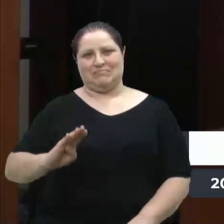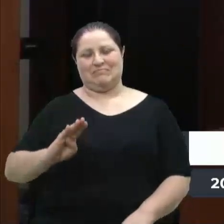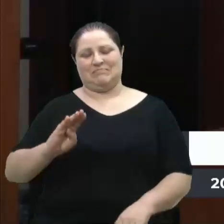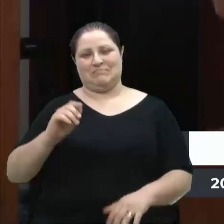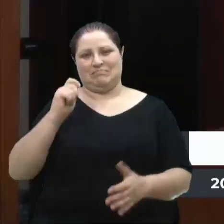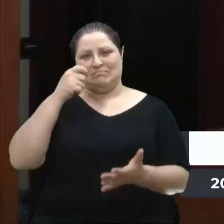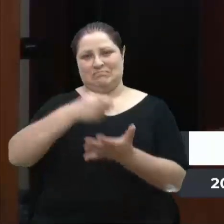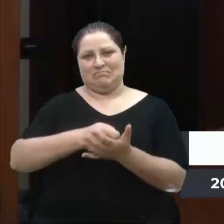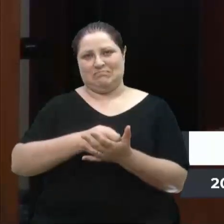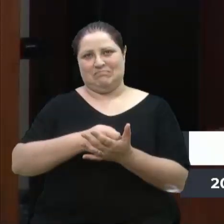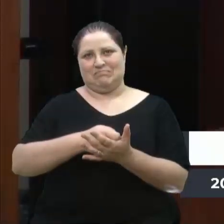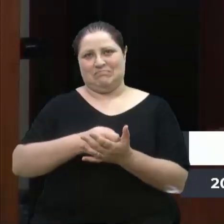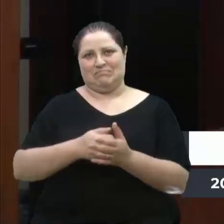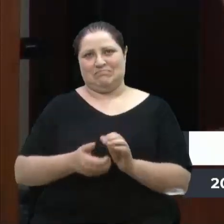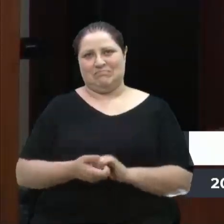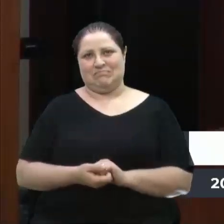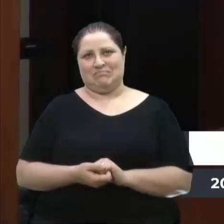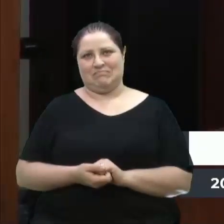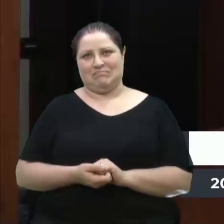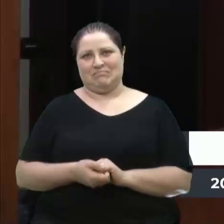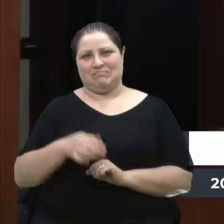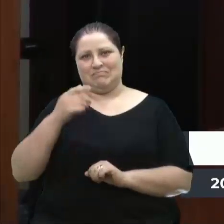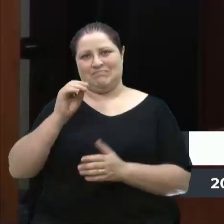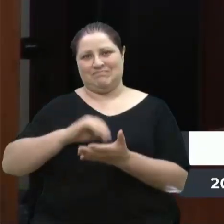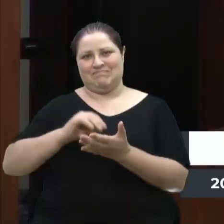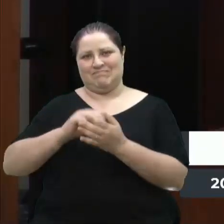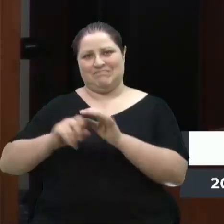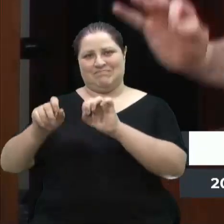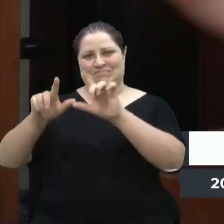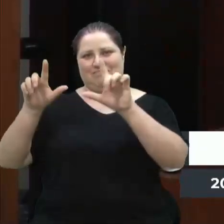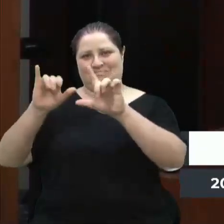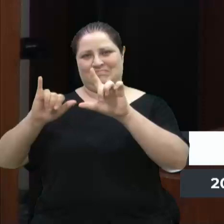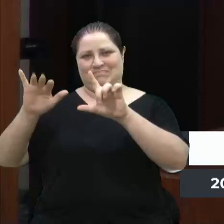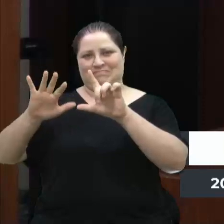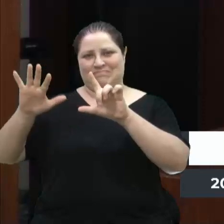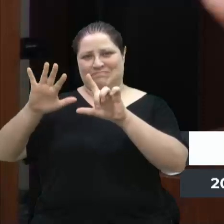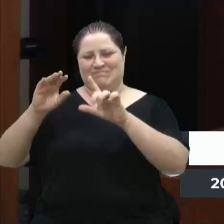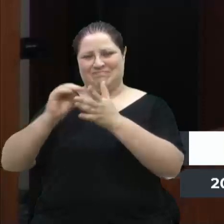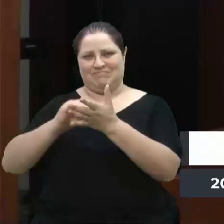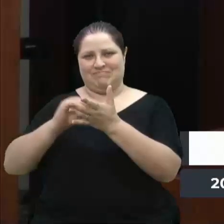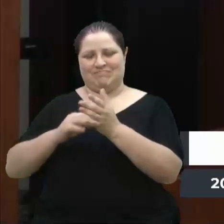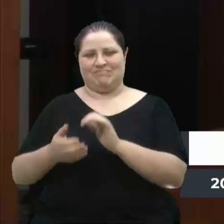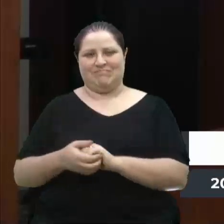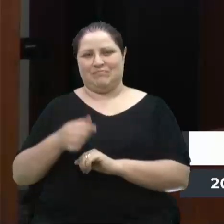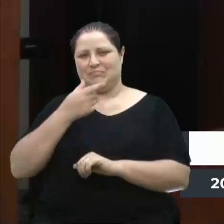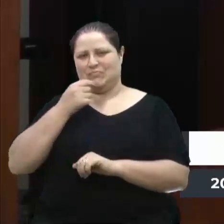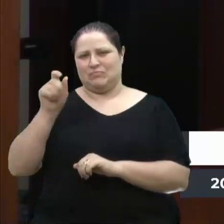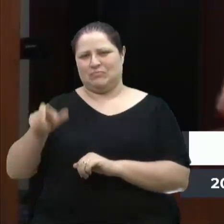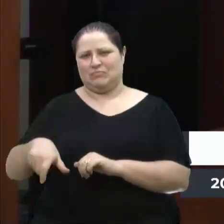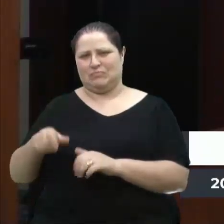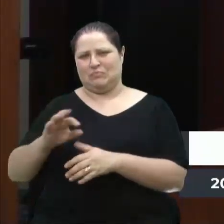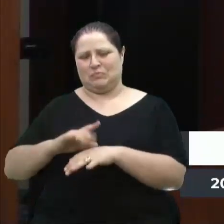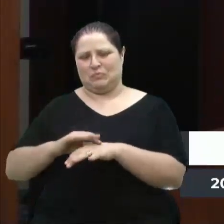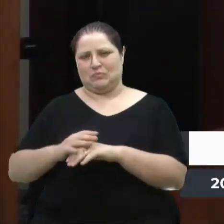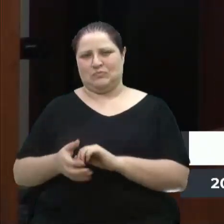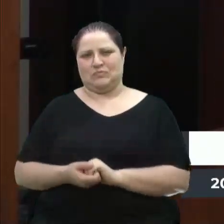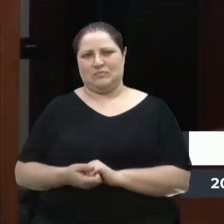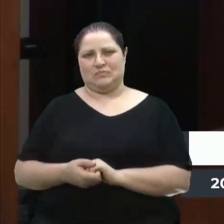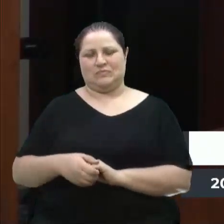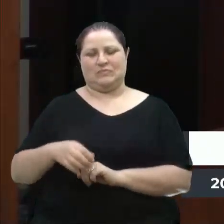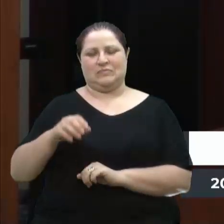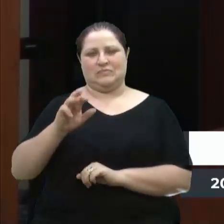aqui porque o Túlio ficou doente e não conseguiu vir. Quando o PT assumiu em 2003, o brasileiro